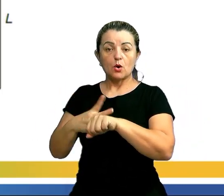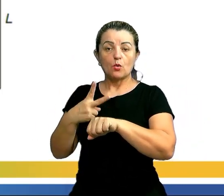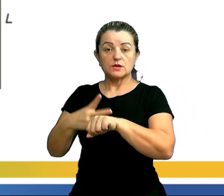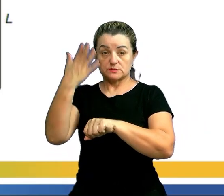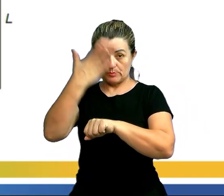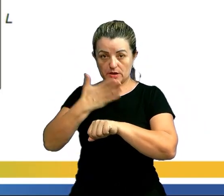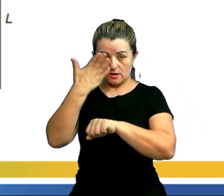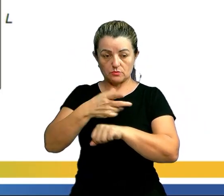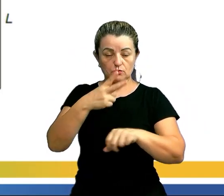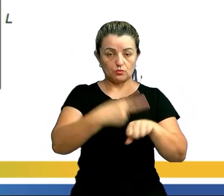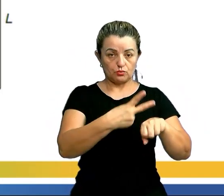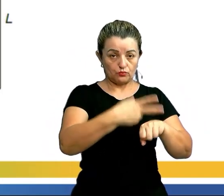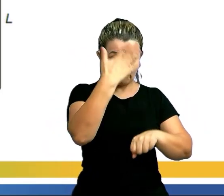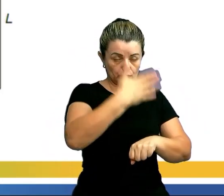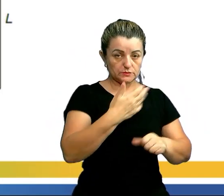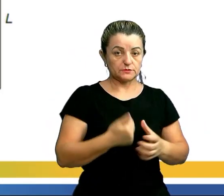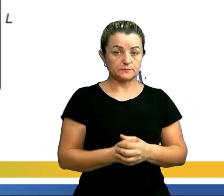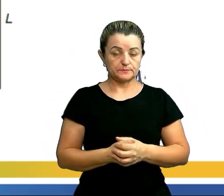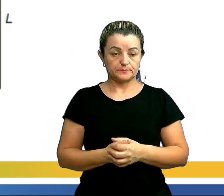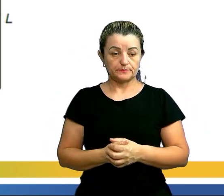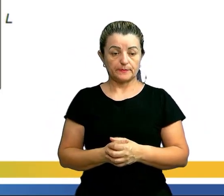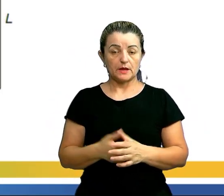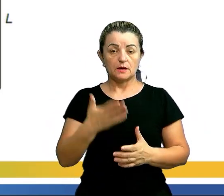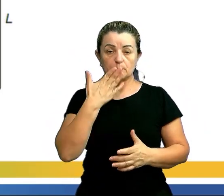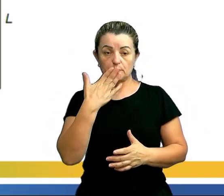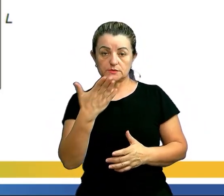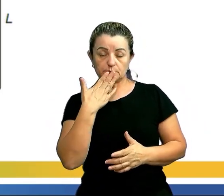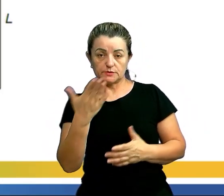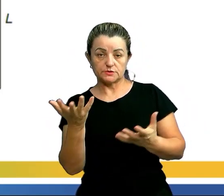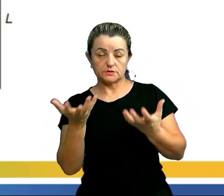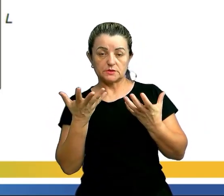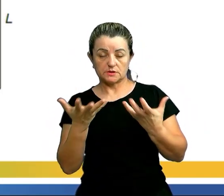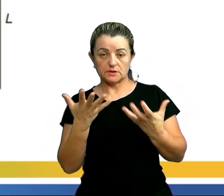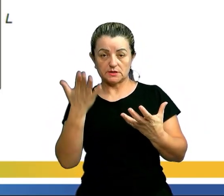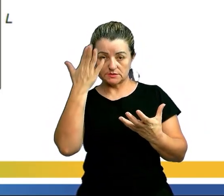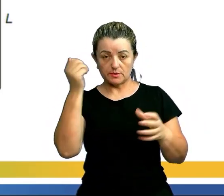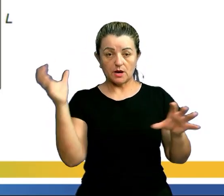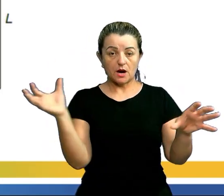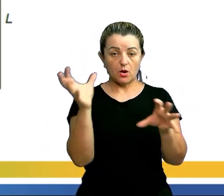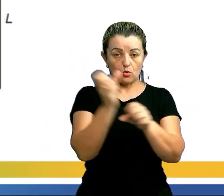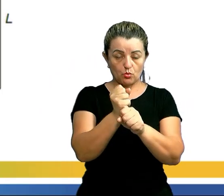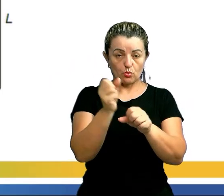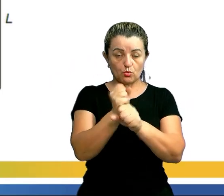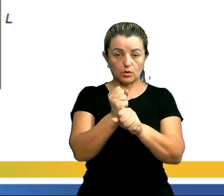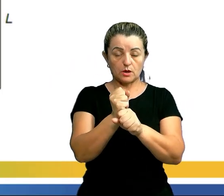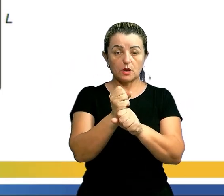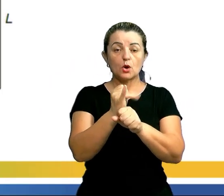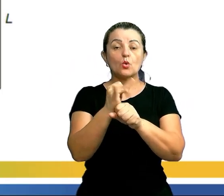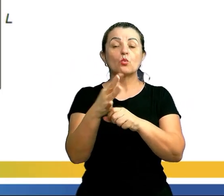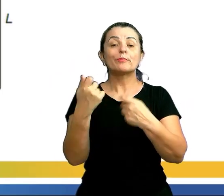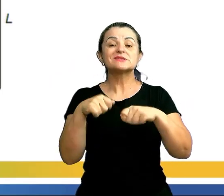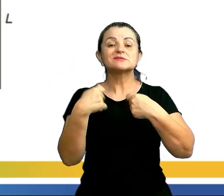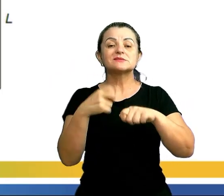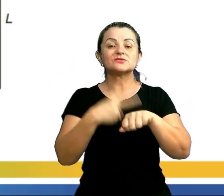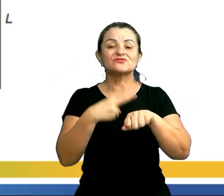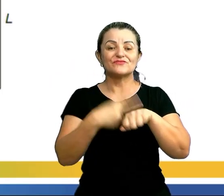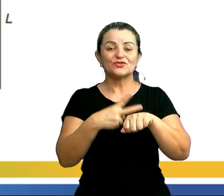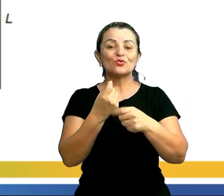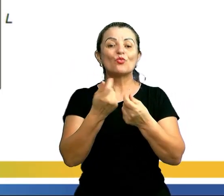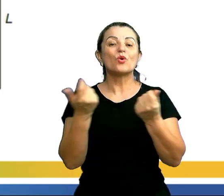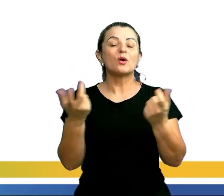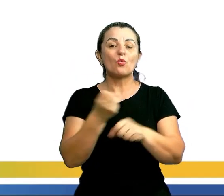precisa construir tampos de vidro com formatos diferentes, porém com medida de áreas iguais. Está aqui o círculo e está